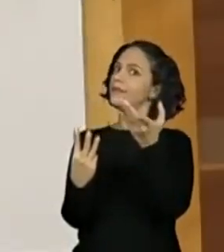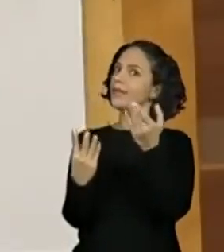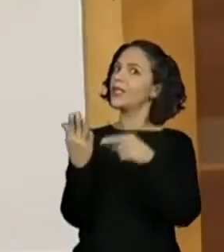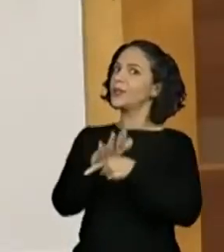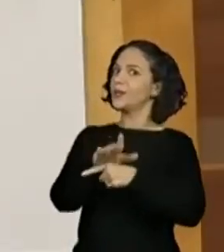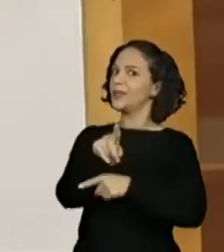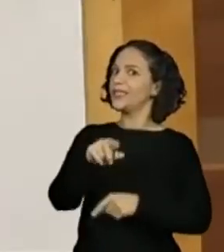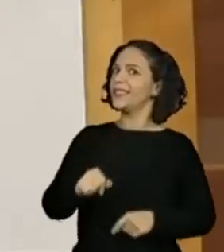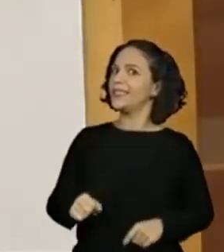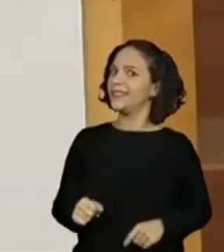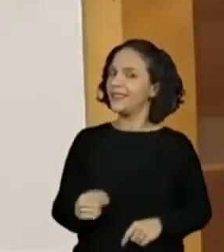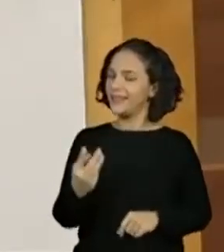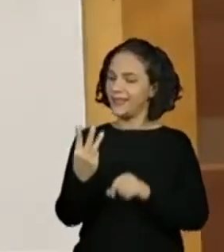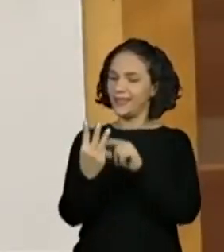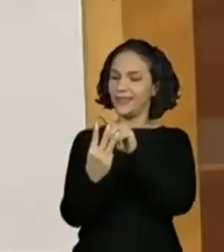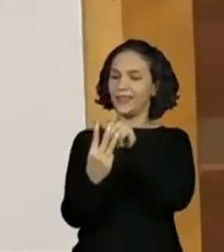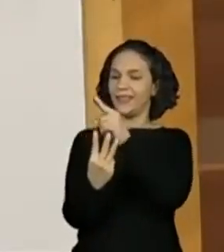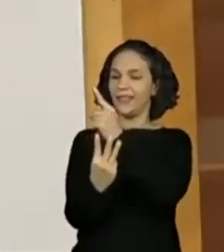ajudar vocês.